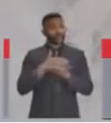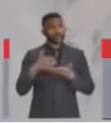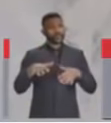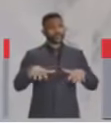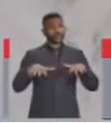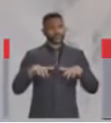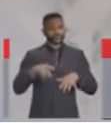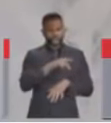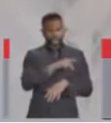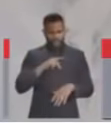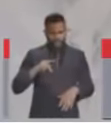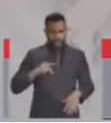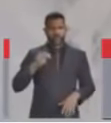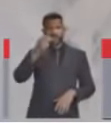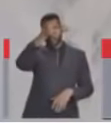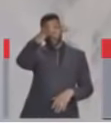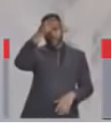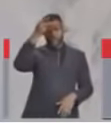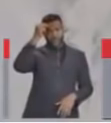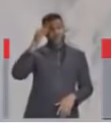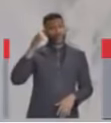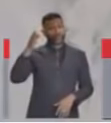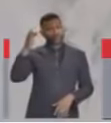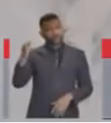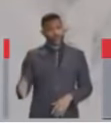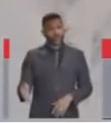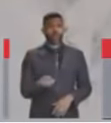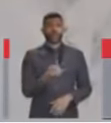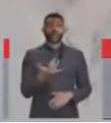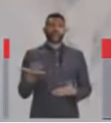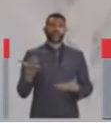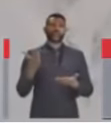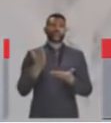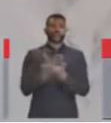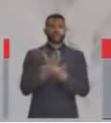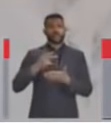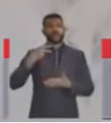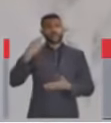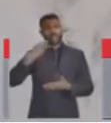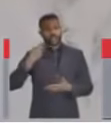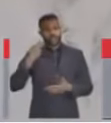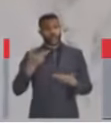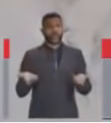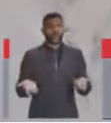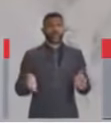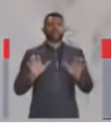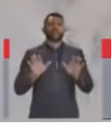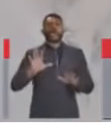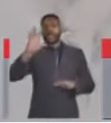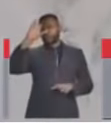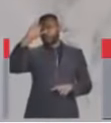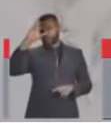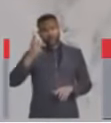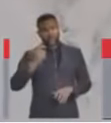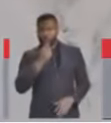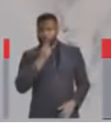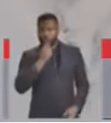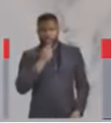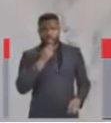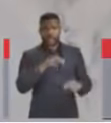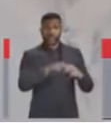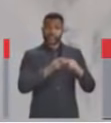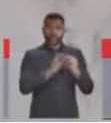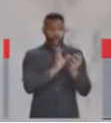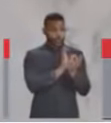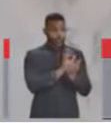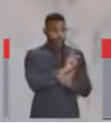audiência pública que o prefeito compareceu alguns vereadores mas a situação lá não foi resolvido ainda por isso que